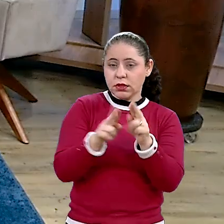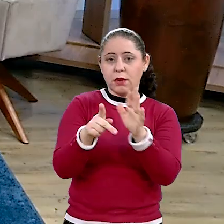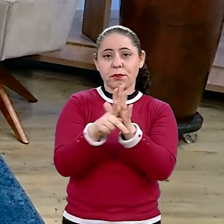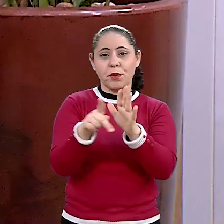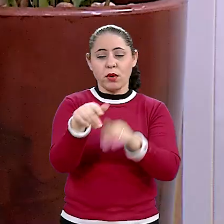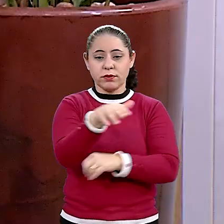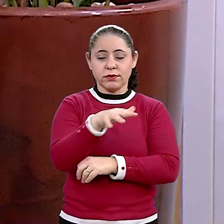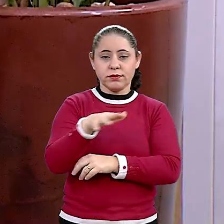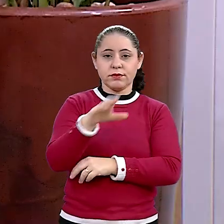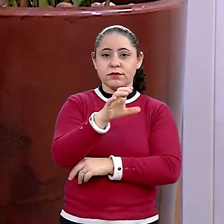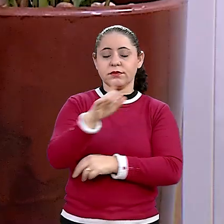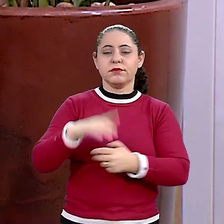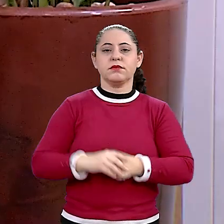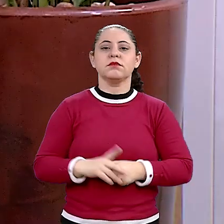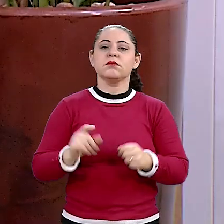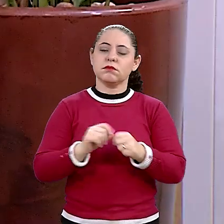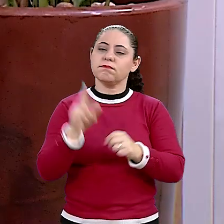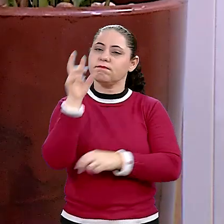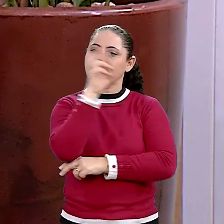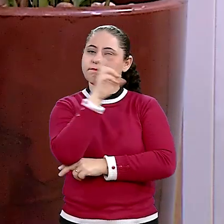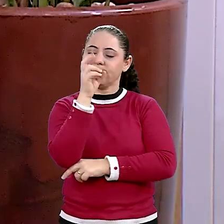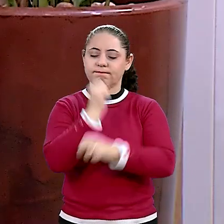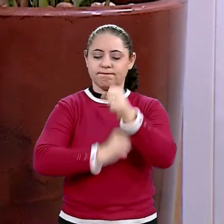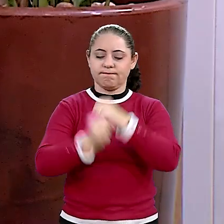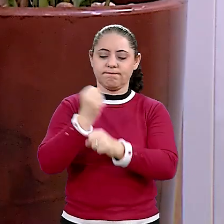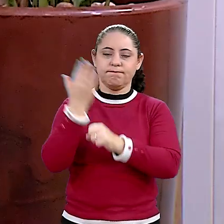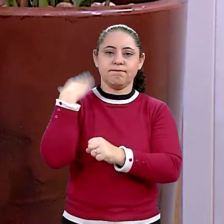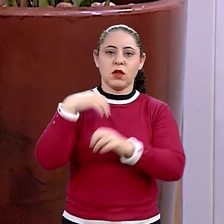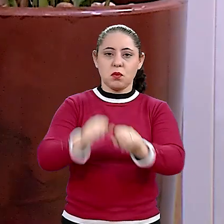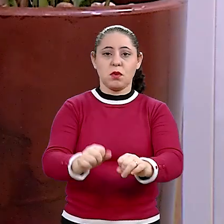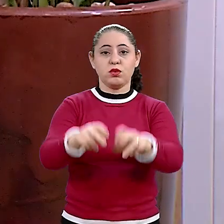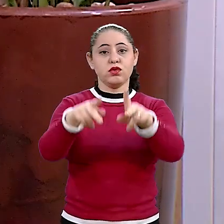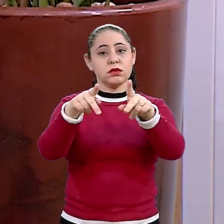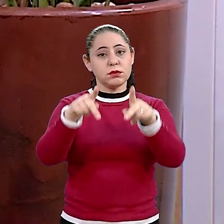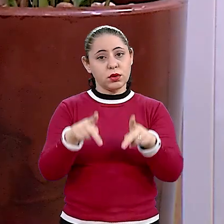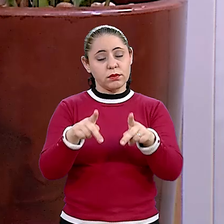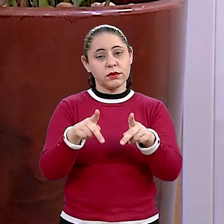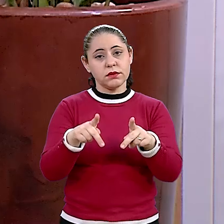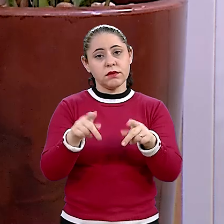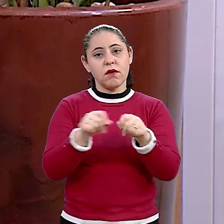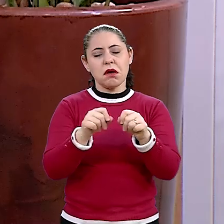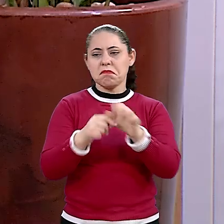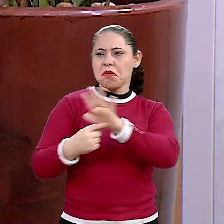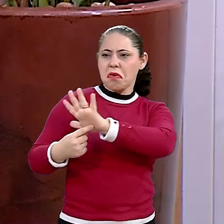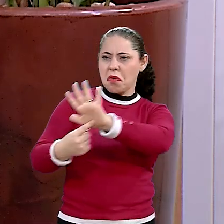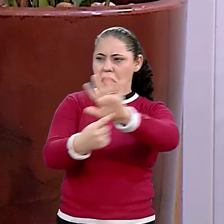Então, eu fiz esse monitoramento no ano passado, fiz uma audiência pública, tornei